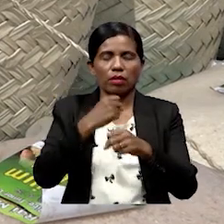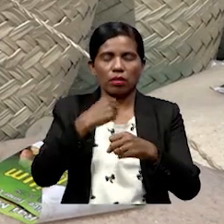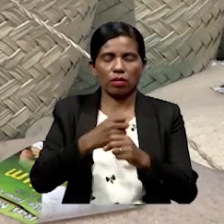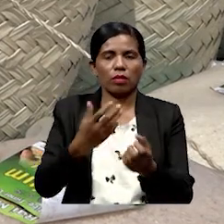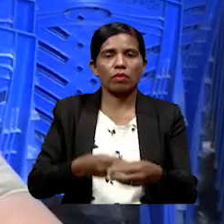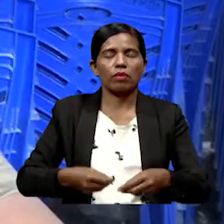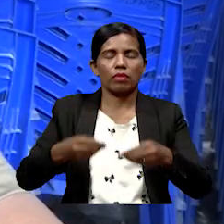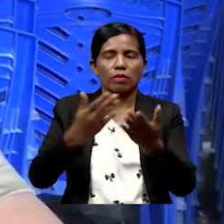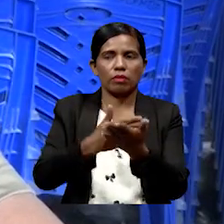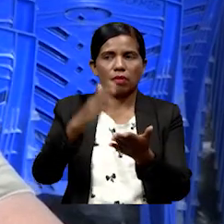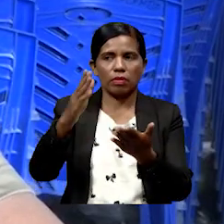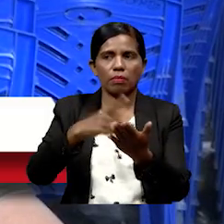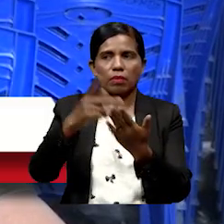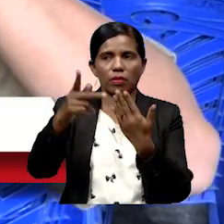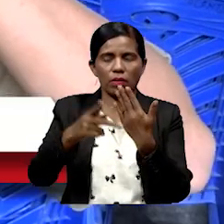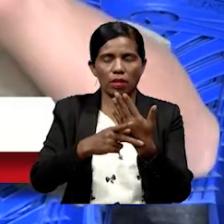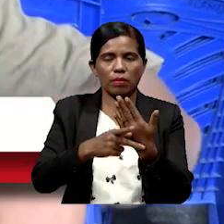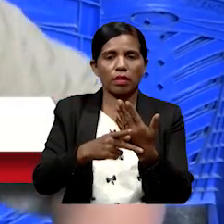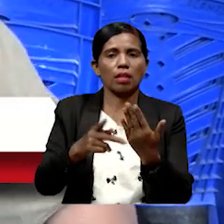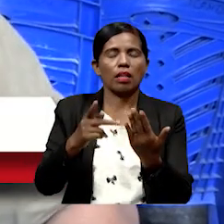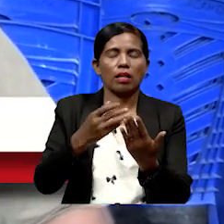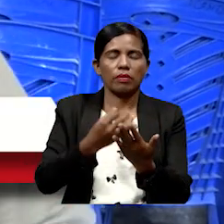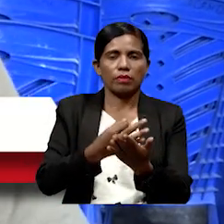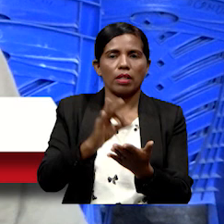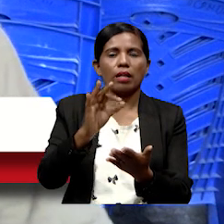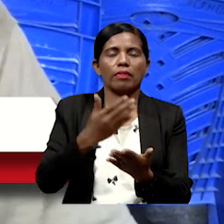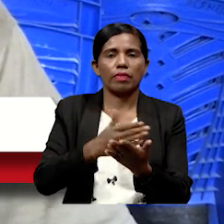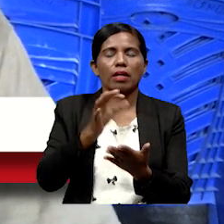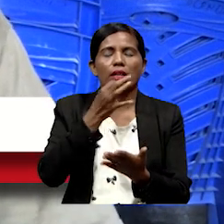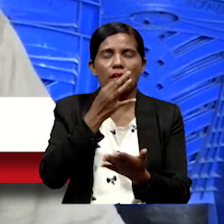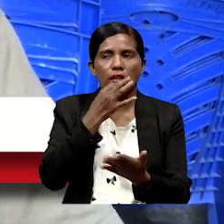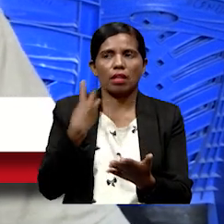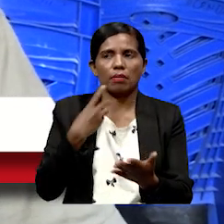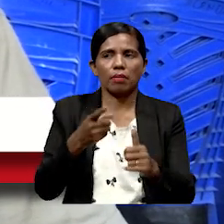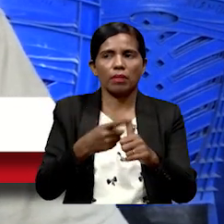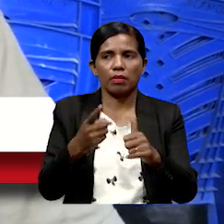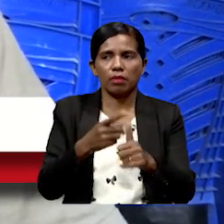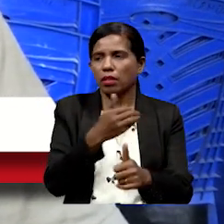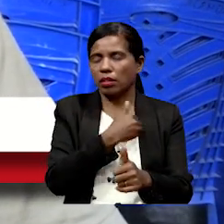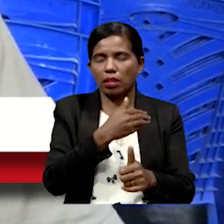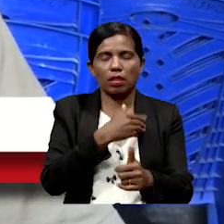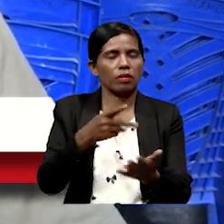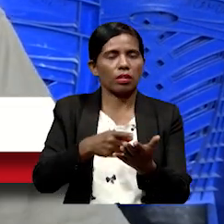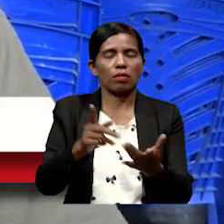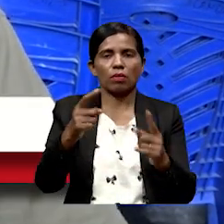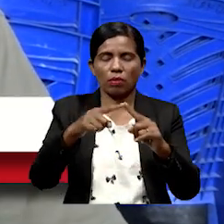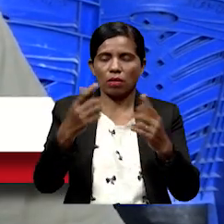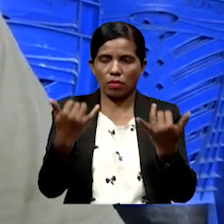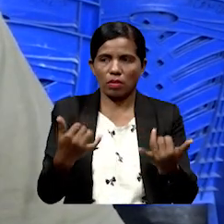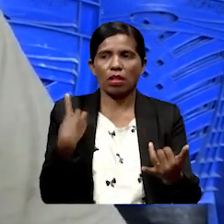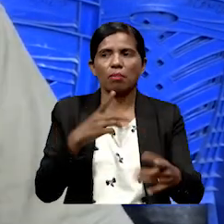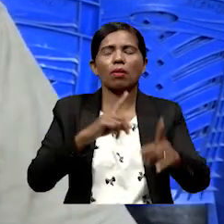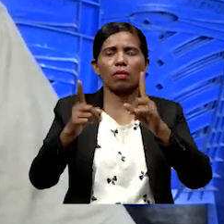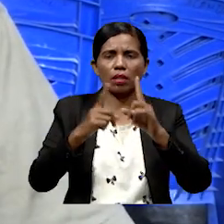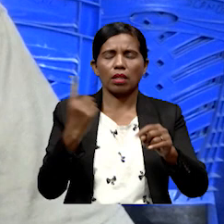fase atu halo be programa cesta básica ne. A minha ida be primeiro fase nemo se dar o selo até agora. Ne am colia be bi